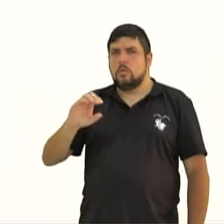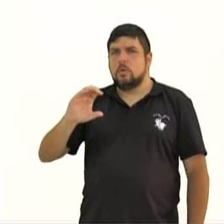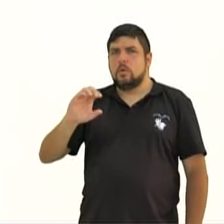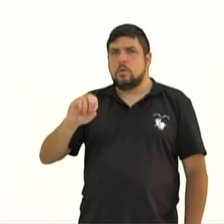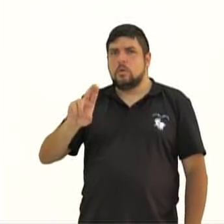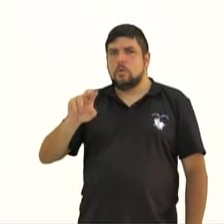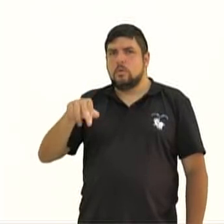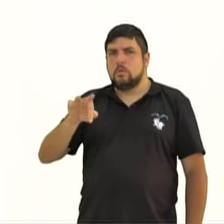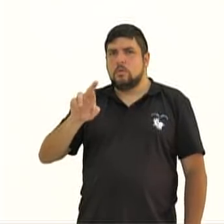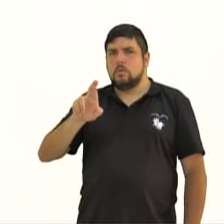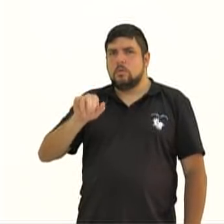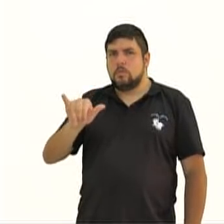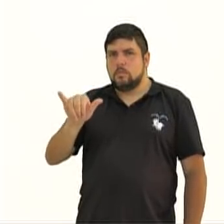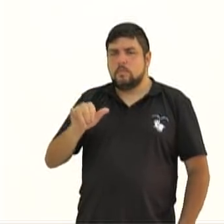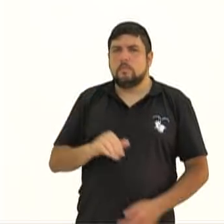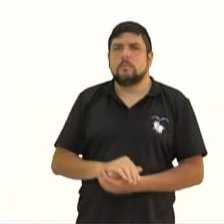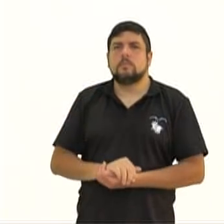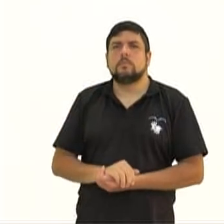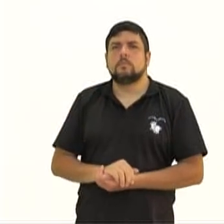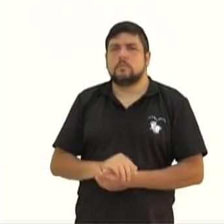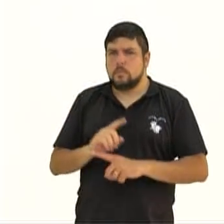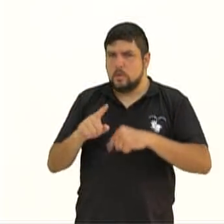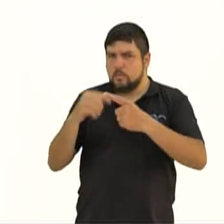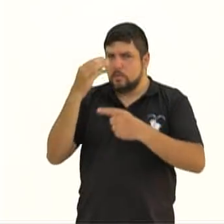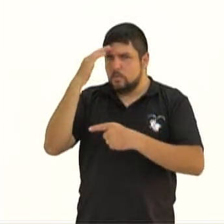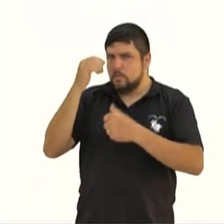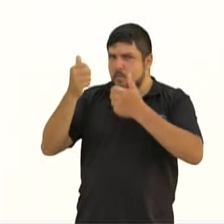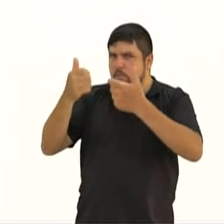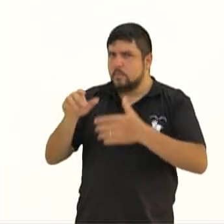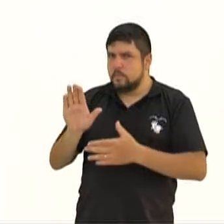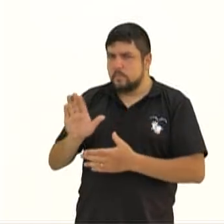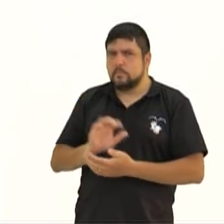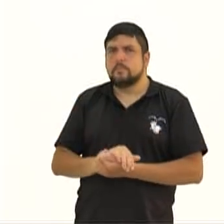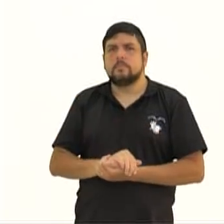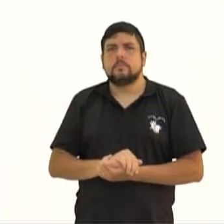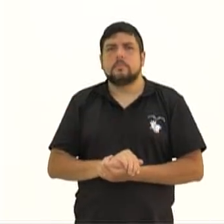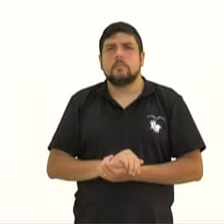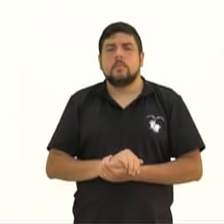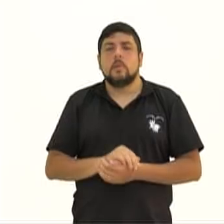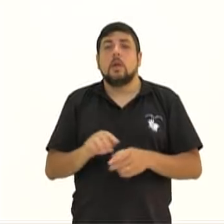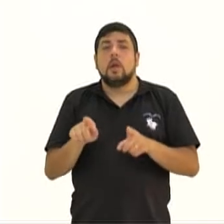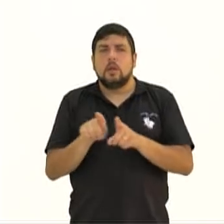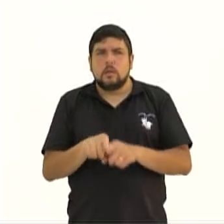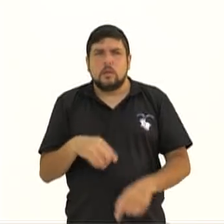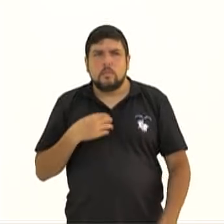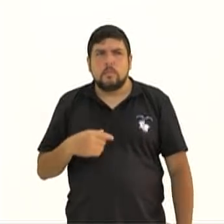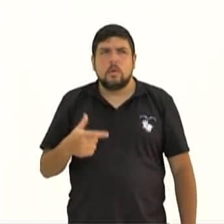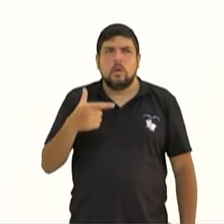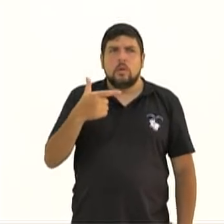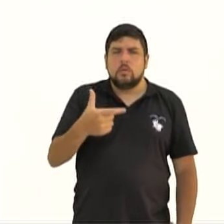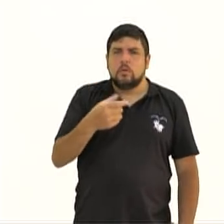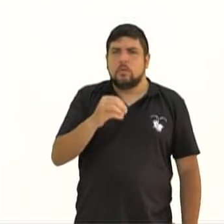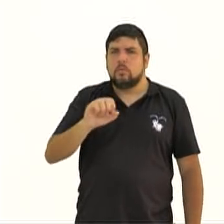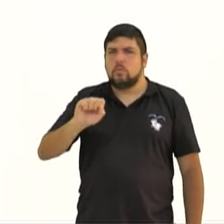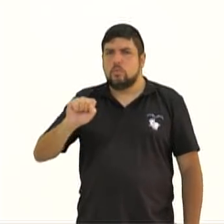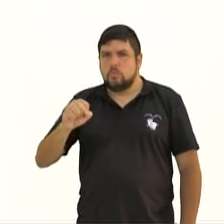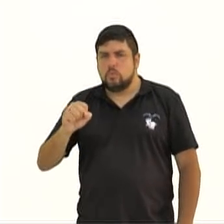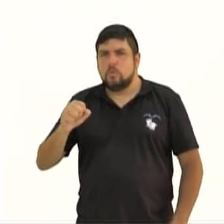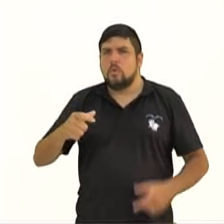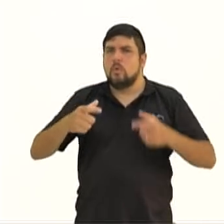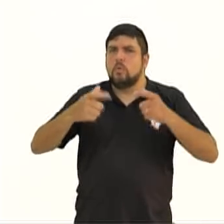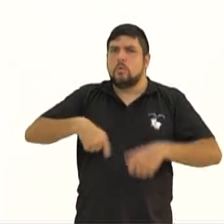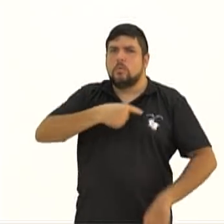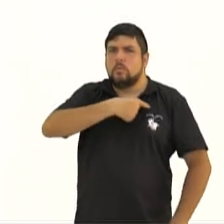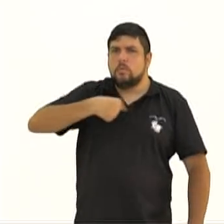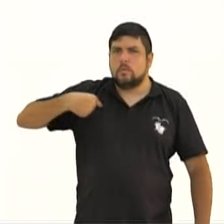tá? Já mais recentemente, em 2008, nos Jogos Olímpicos de Pequim, foi também adicionada outra variante